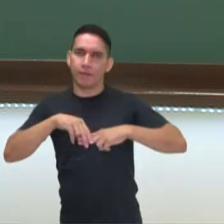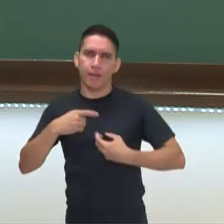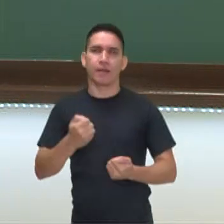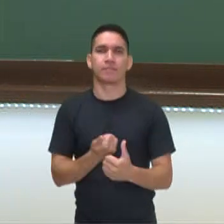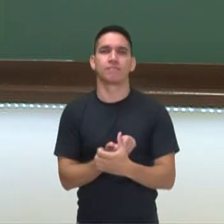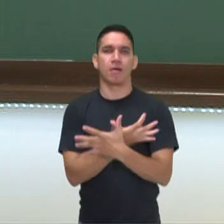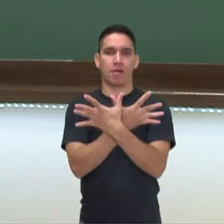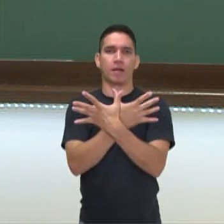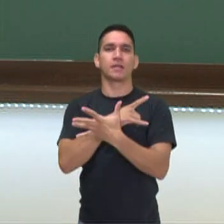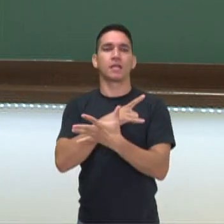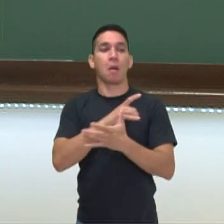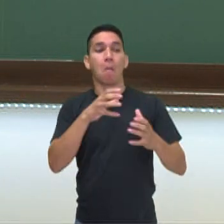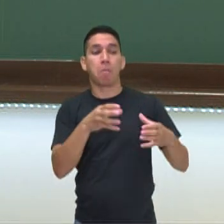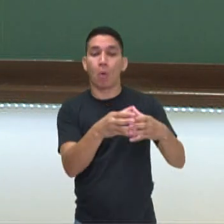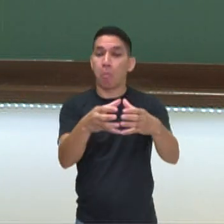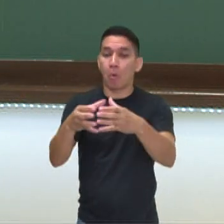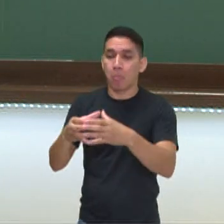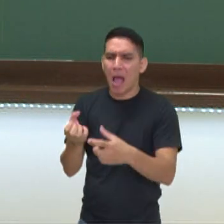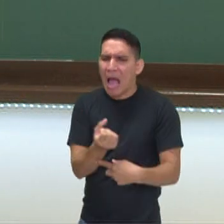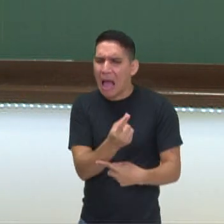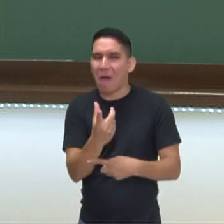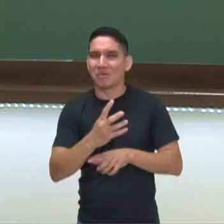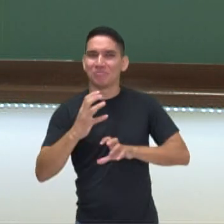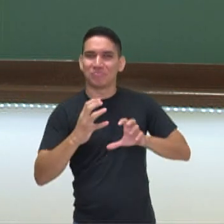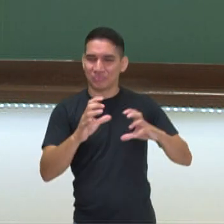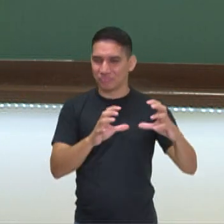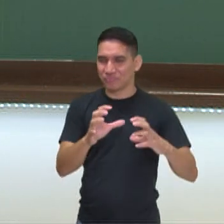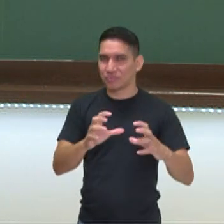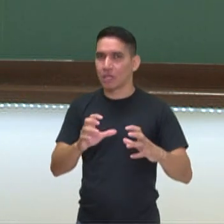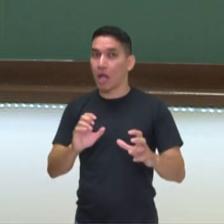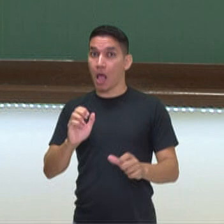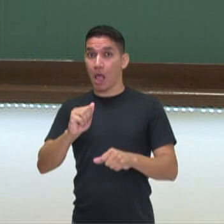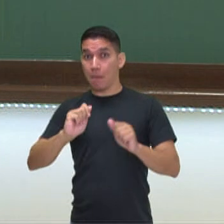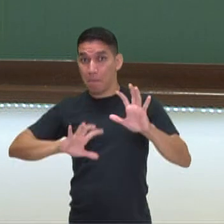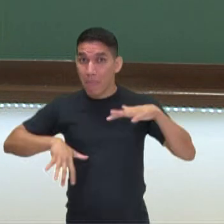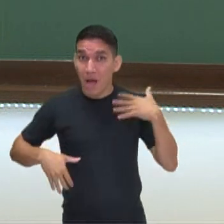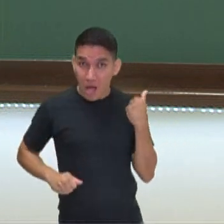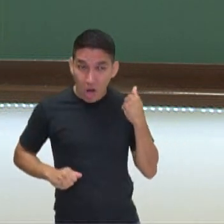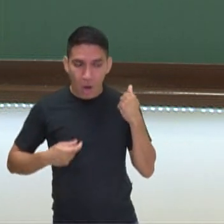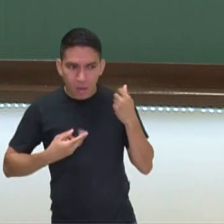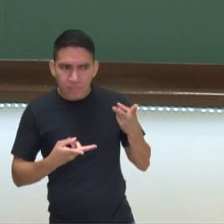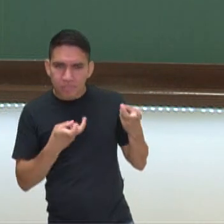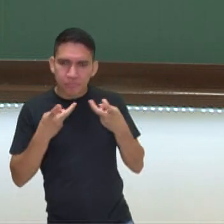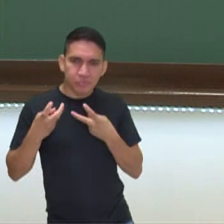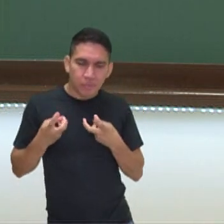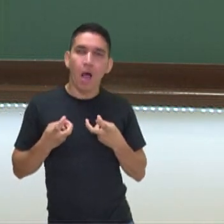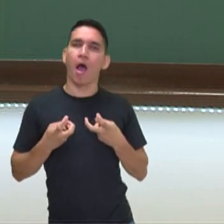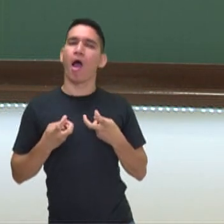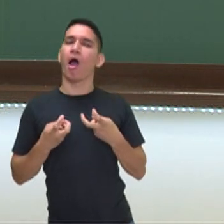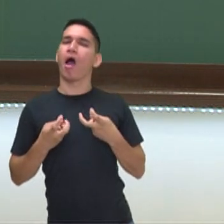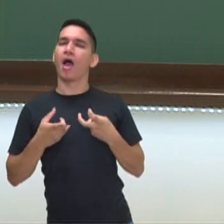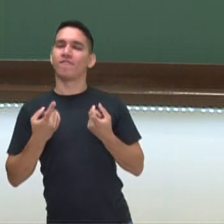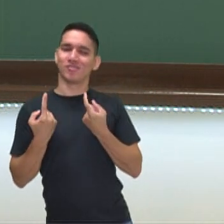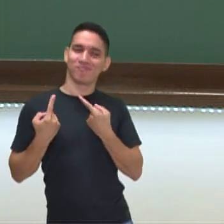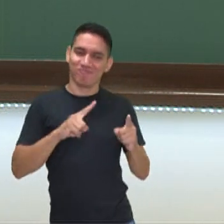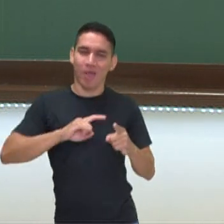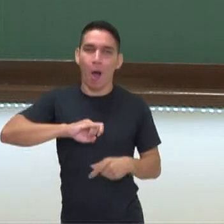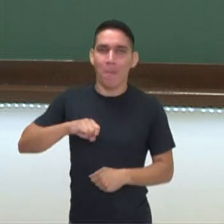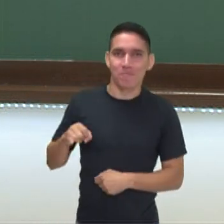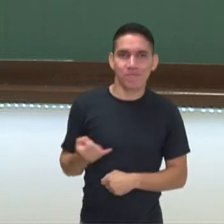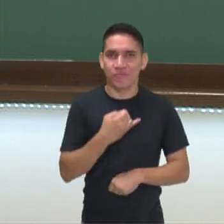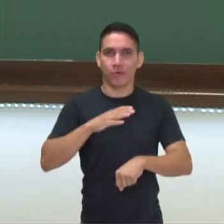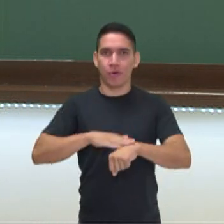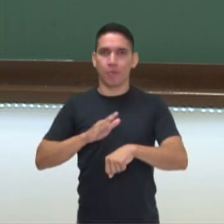vários povos e alguns eram rivais. Os espanhóis se utilizam dessa rivalidade que existia dentro